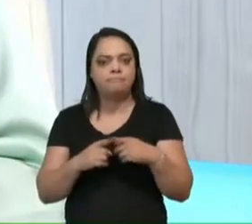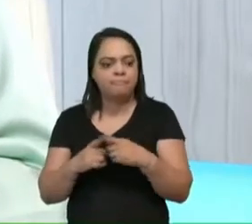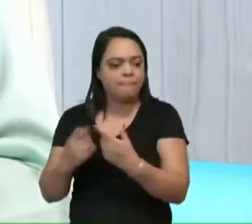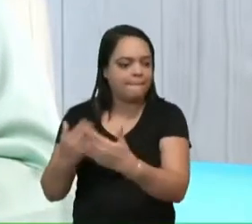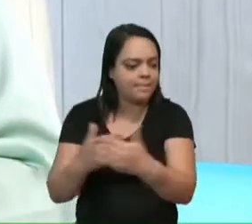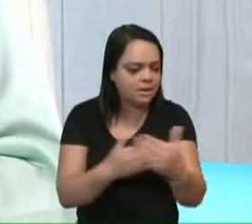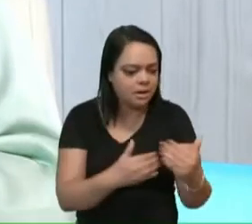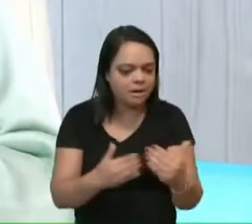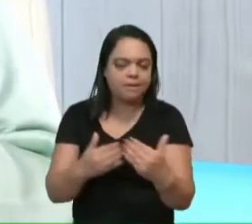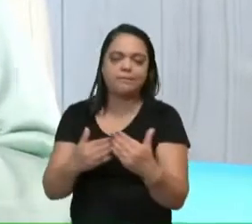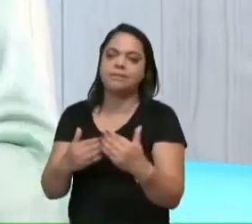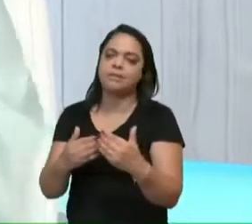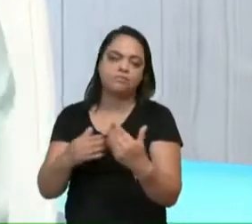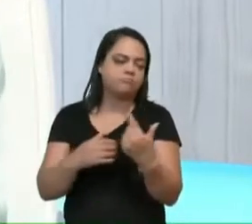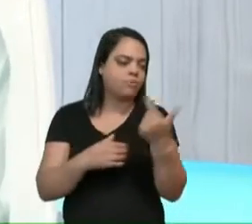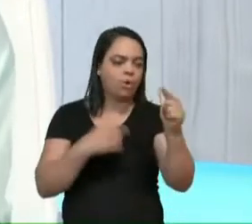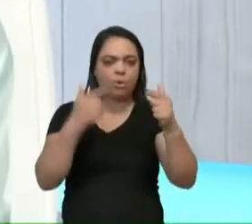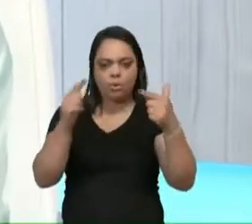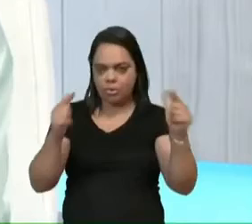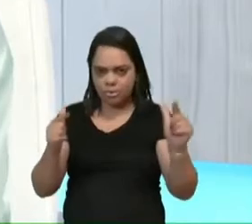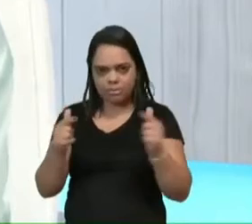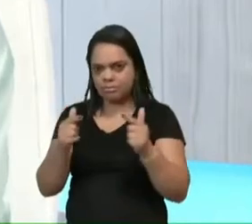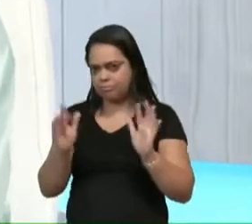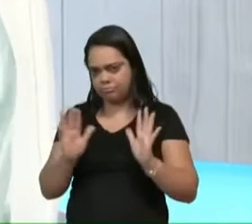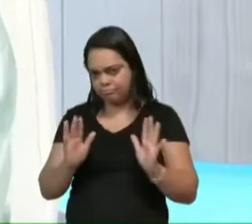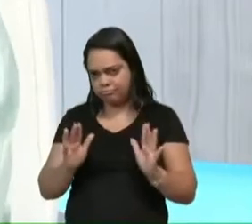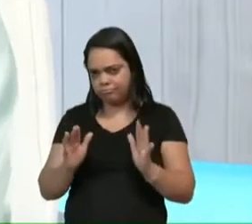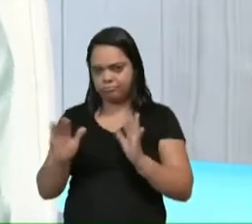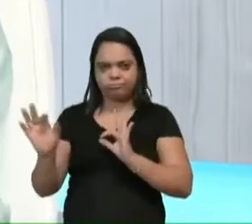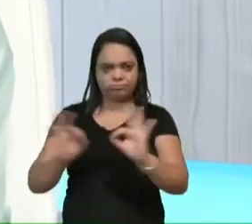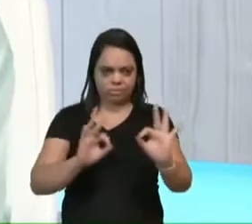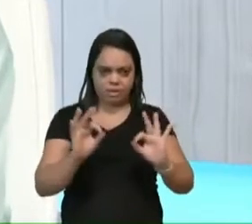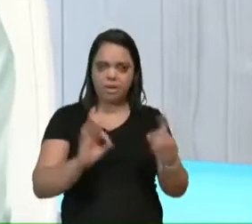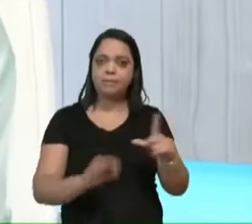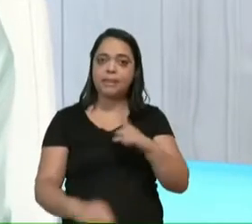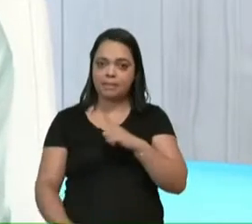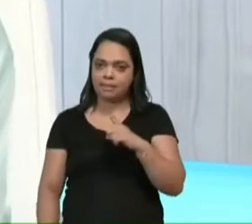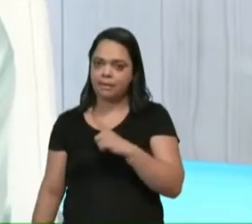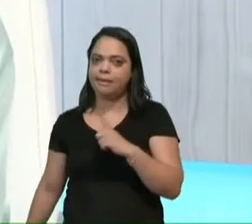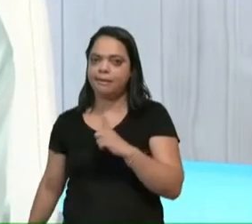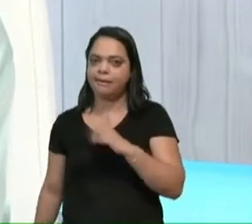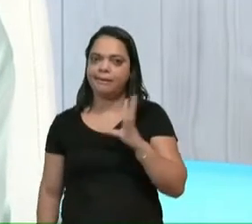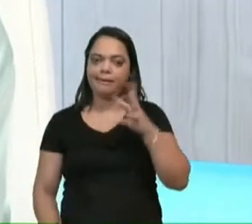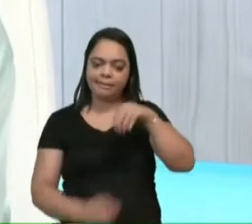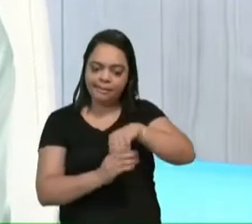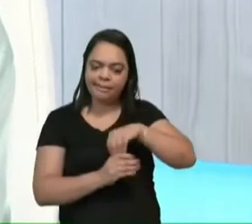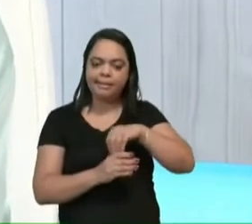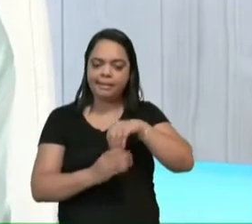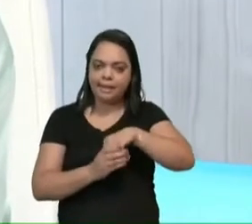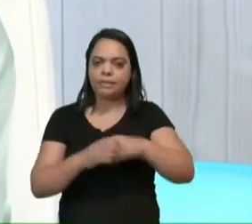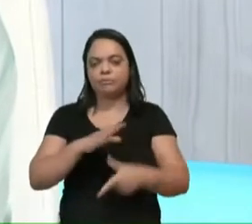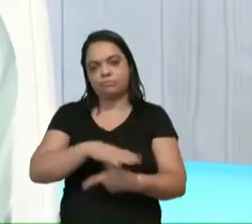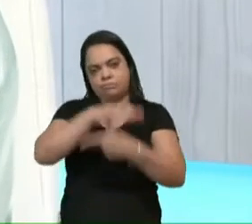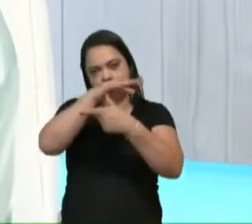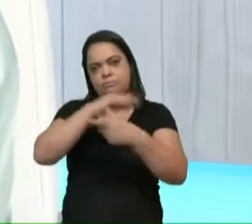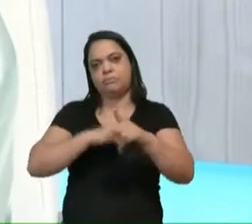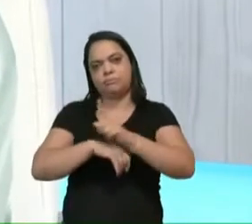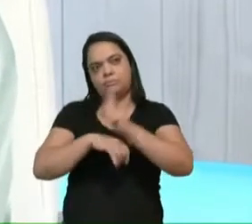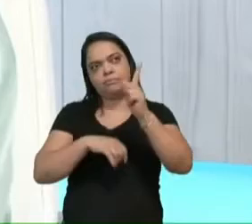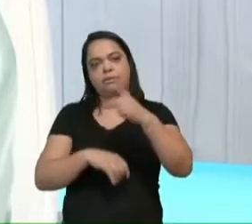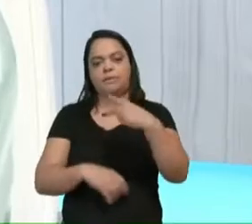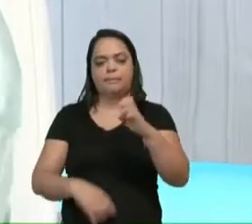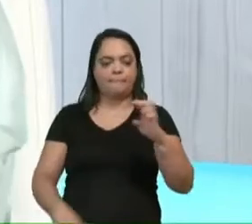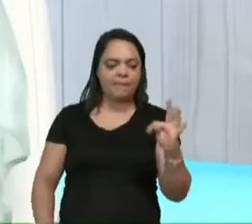seletivos e várias outras eh eh programas que nós temos no na pró-reitoria de graduação como